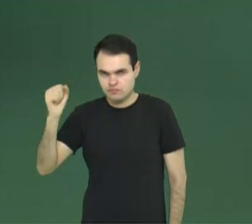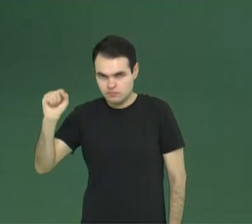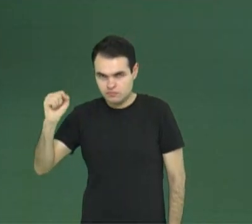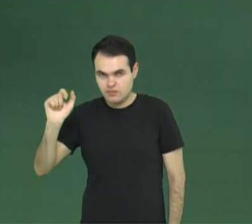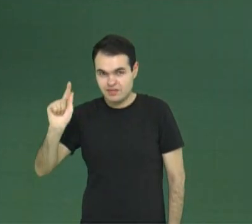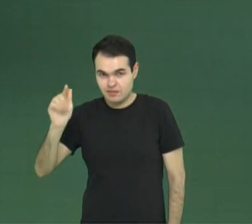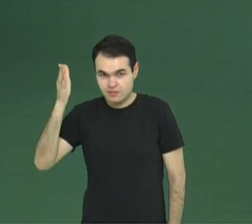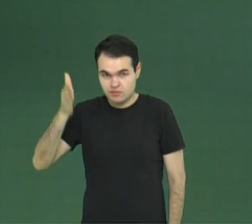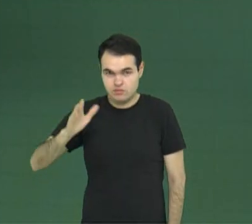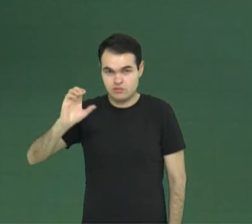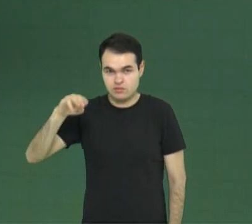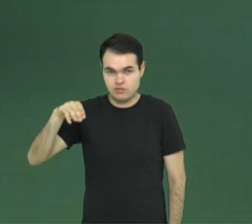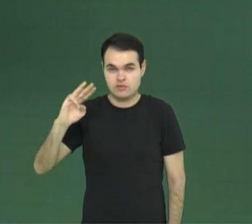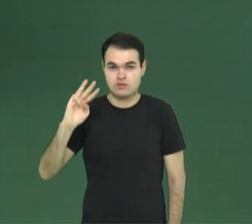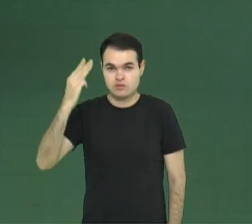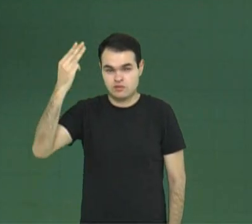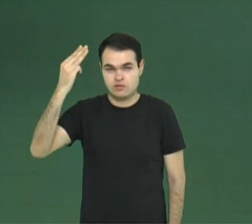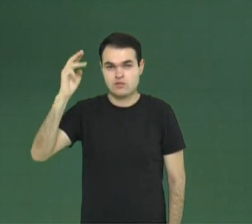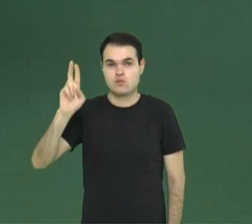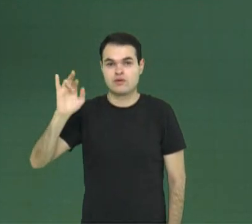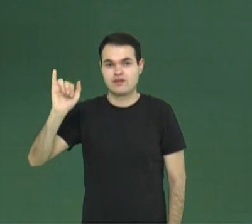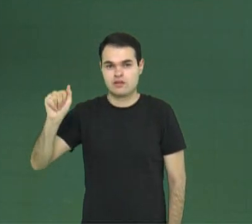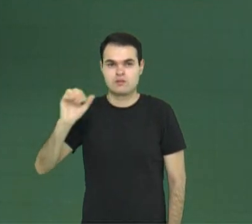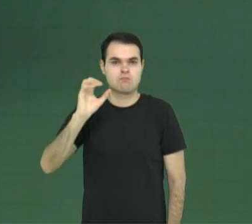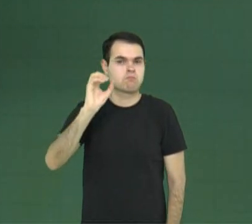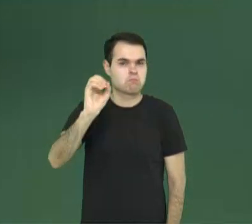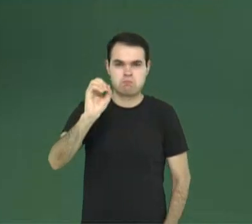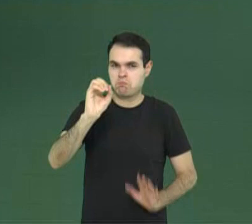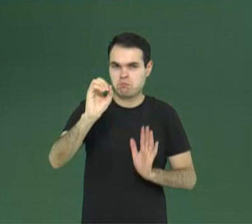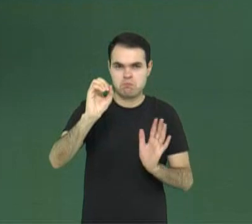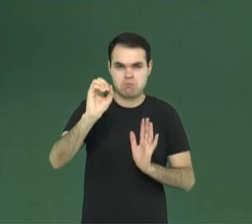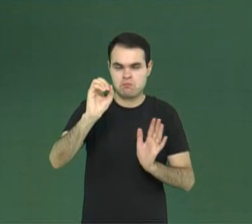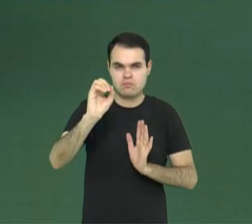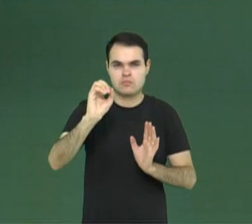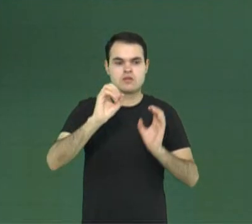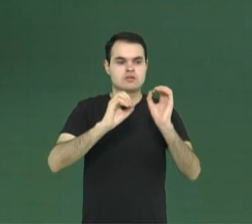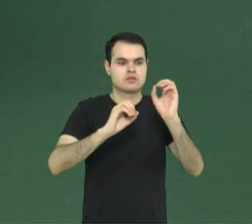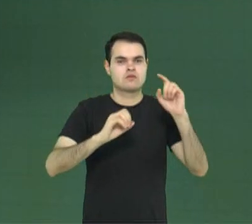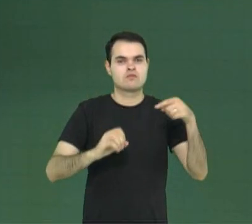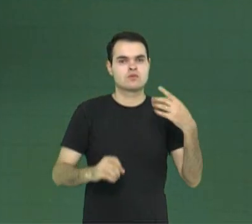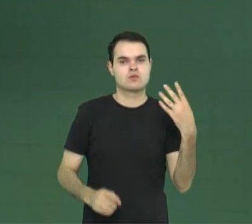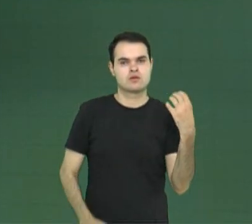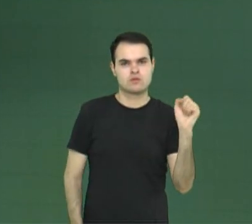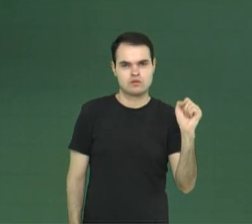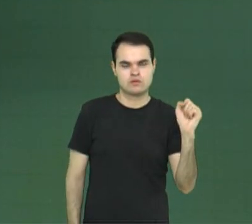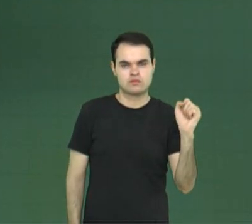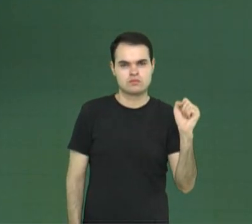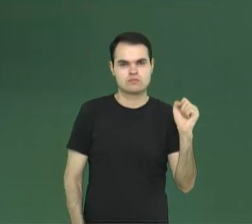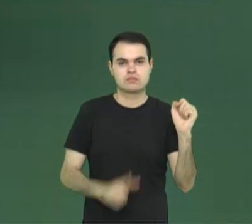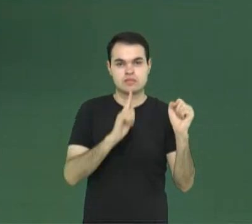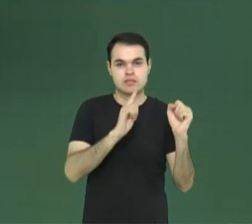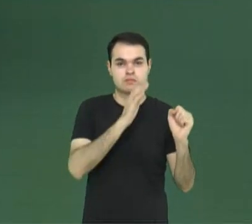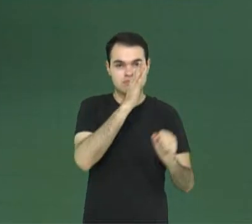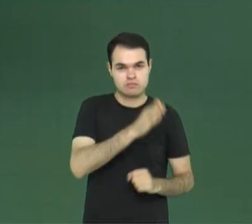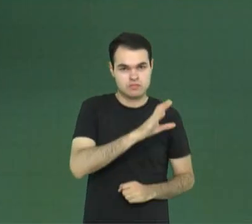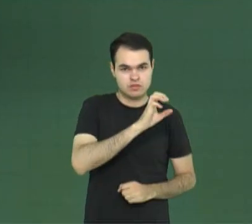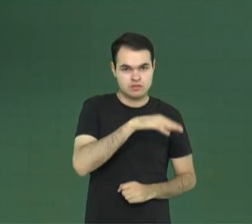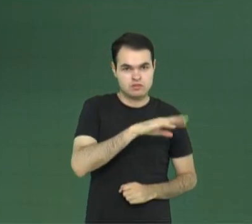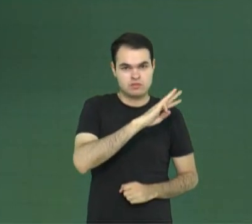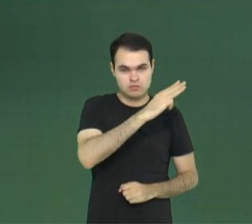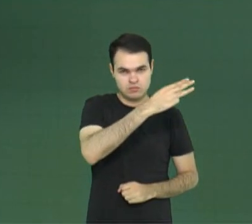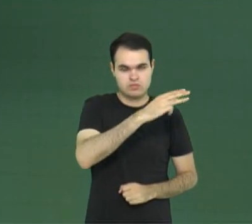gramas por centímetro cúbico de ureia, não apresenta proteínas e 0,48 gramas por centímetro cúbico de